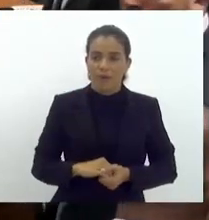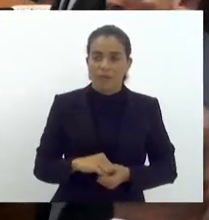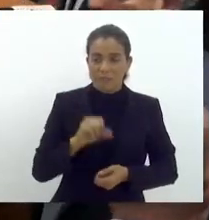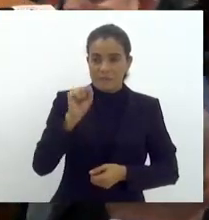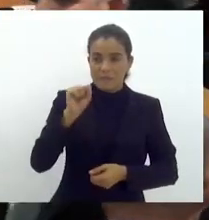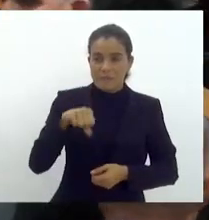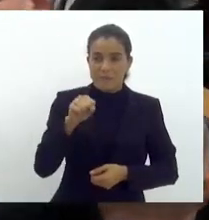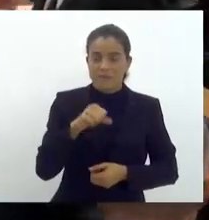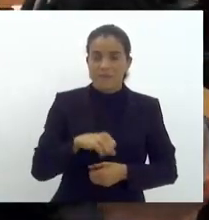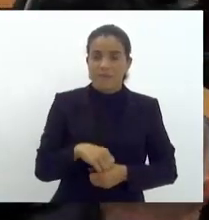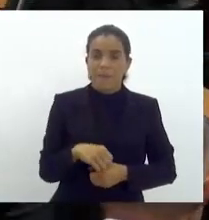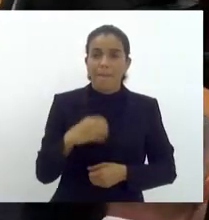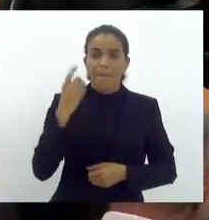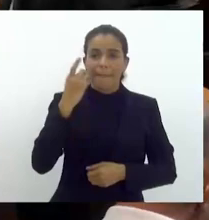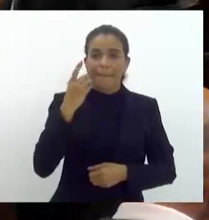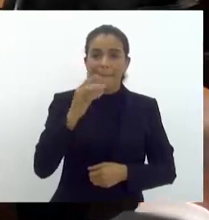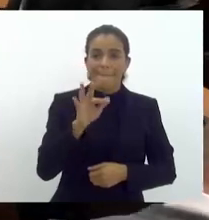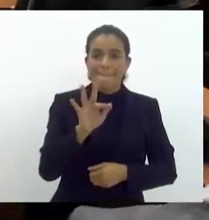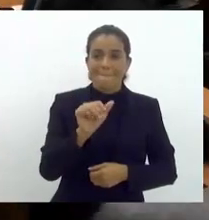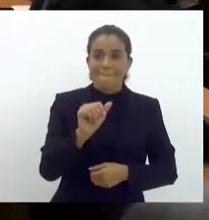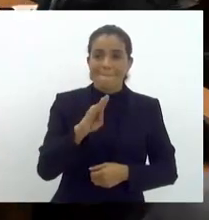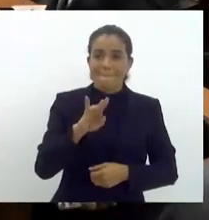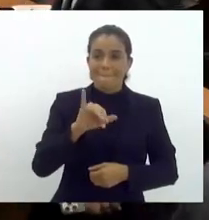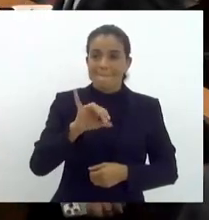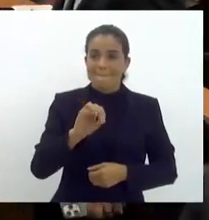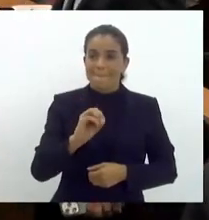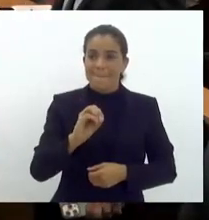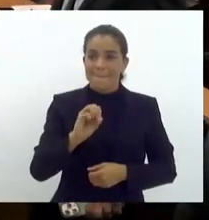sim Presidente Deputado Fábio Silva